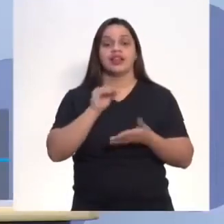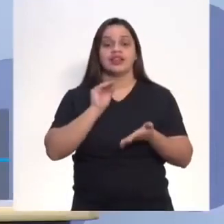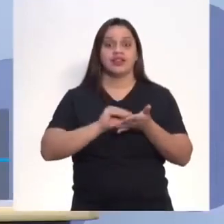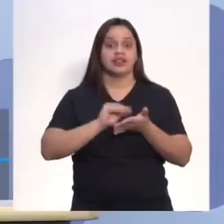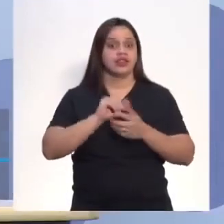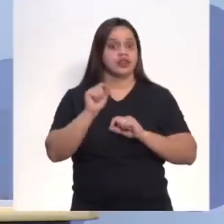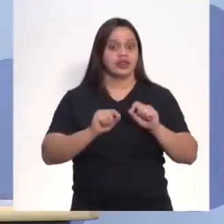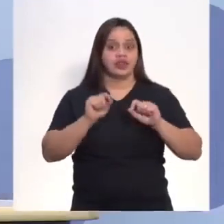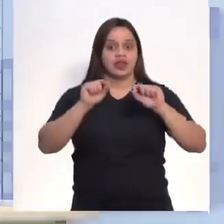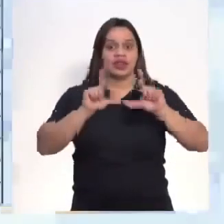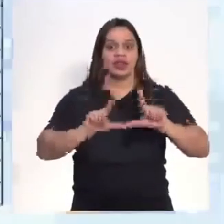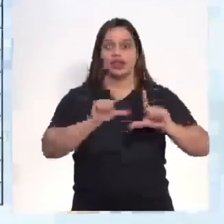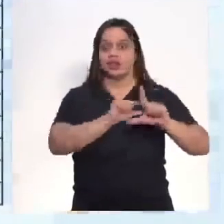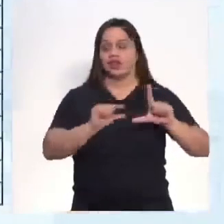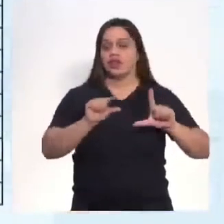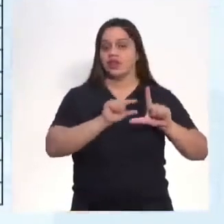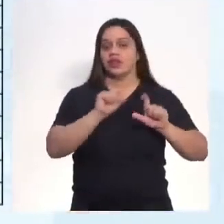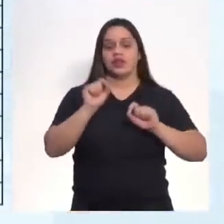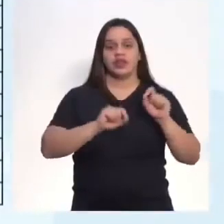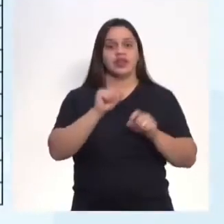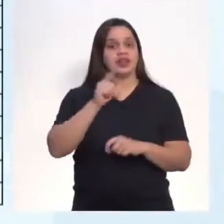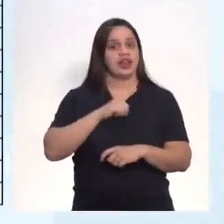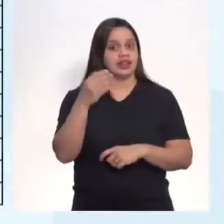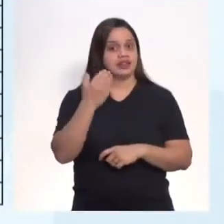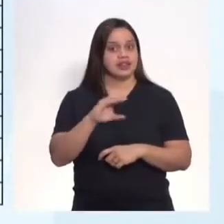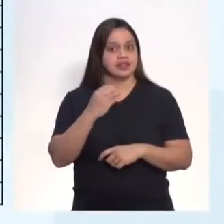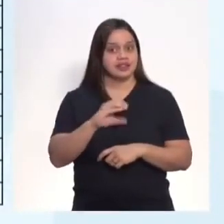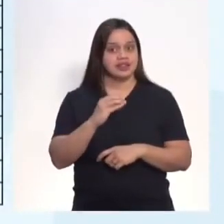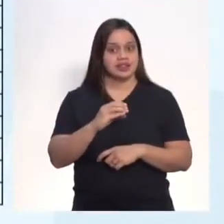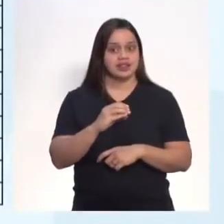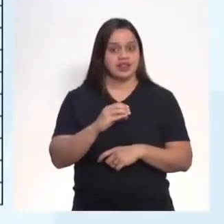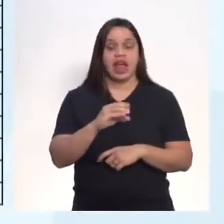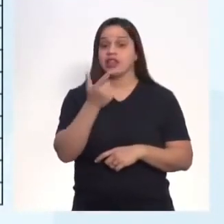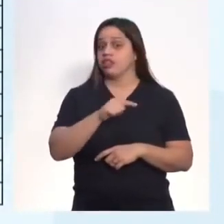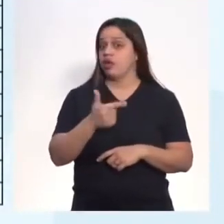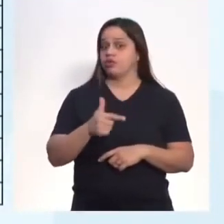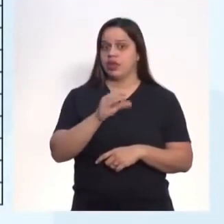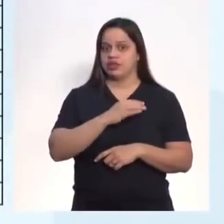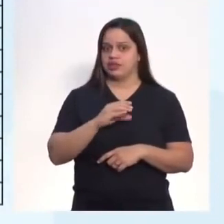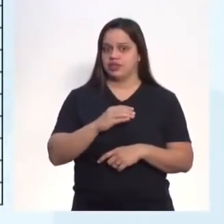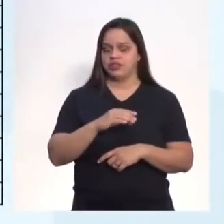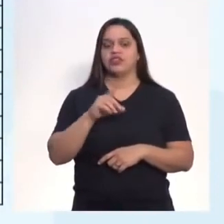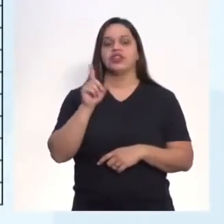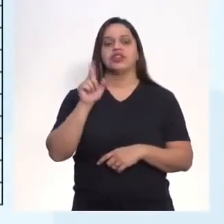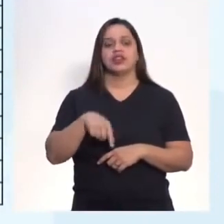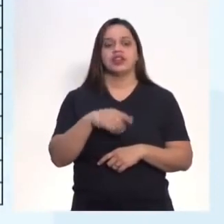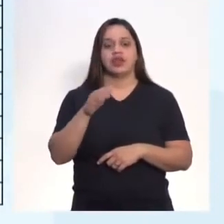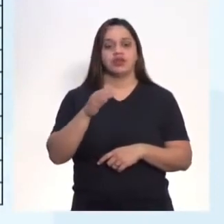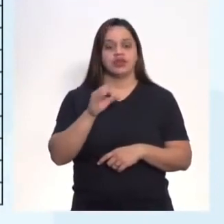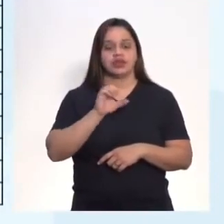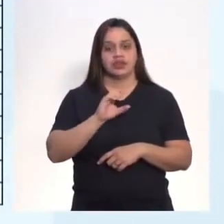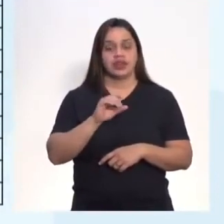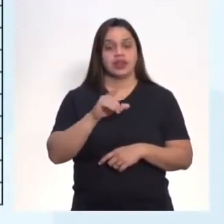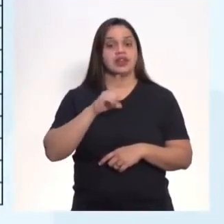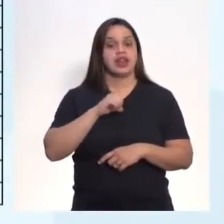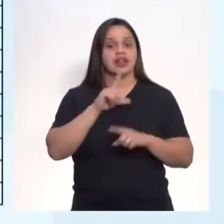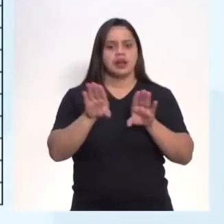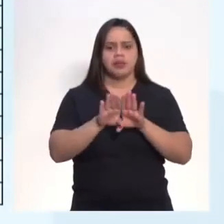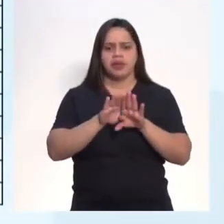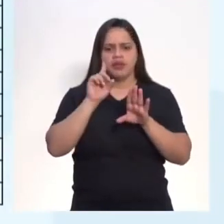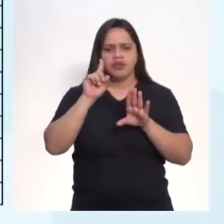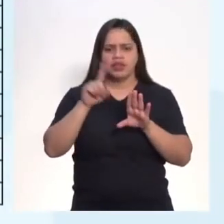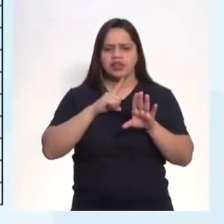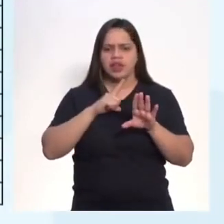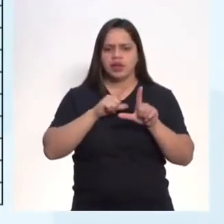no caça-palavras No não leão, tem hein? C cedilha, eu acho. É a que tá sem a C cedilha. Exatamente, tá sem o cedilha. E tem um É. buraquinho ali, eu vi.